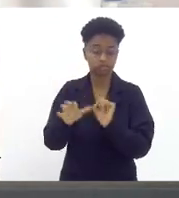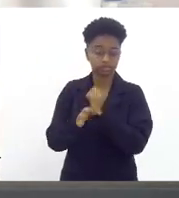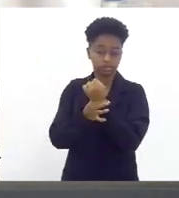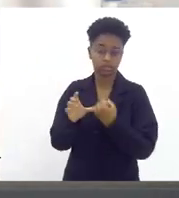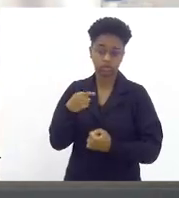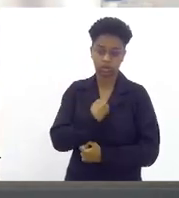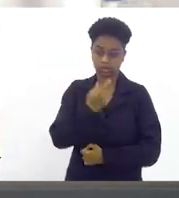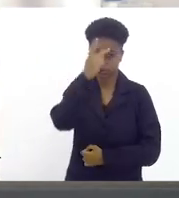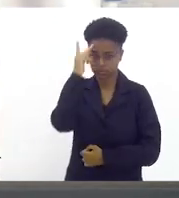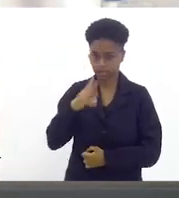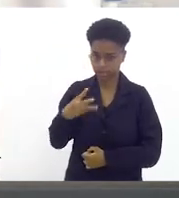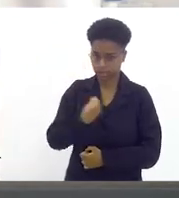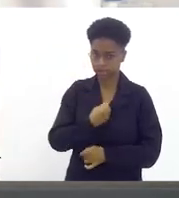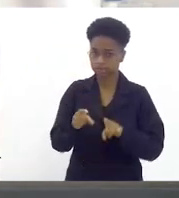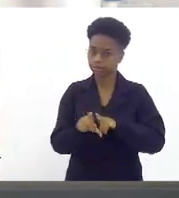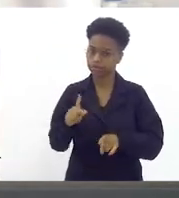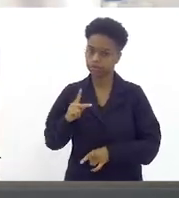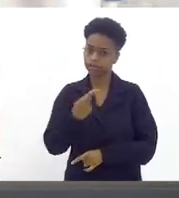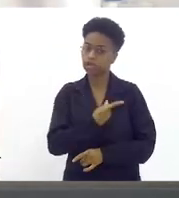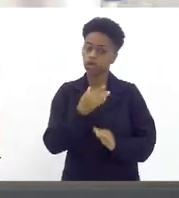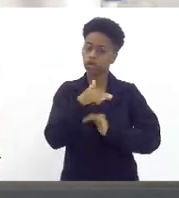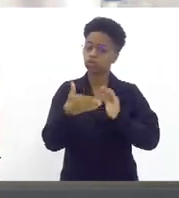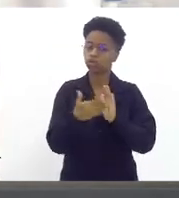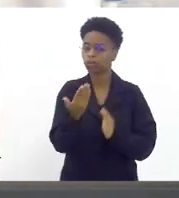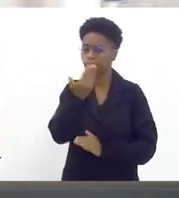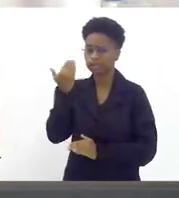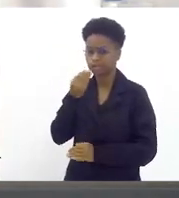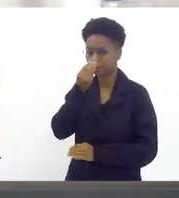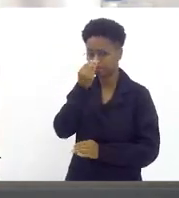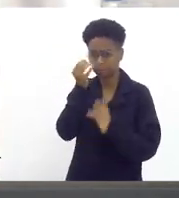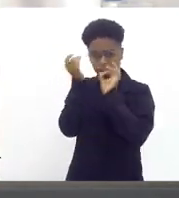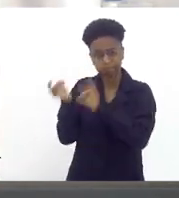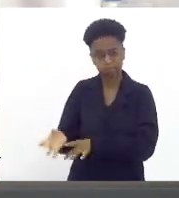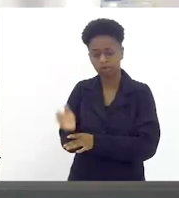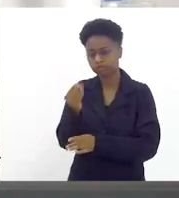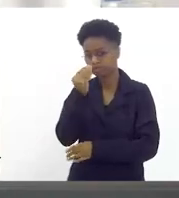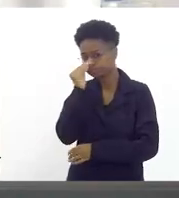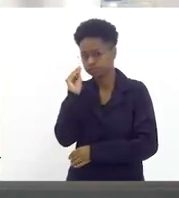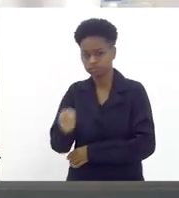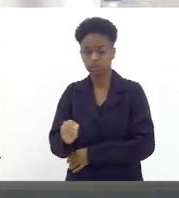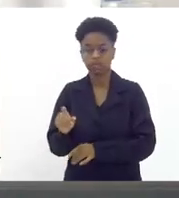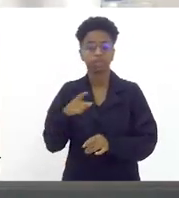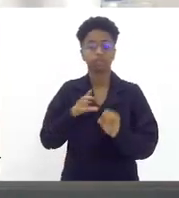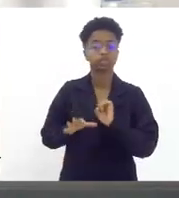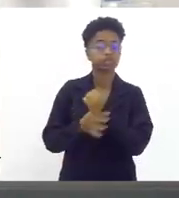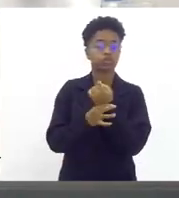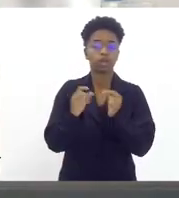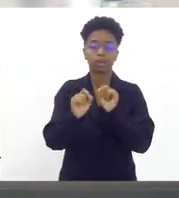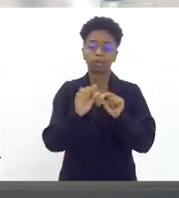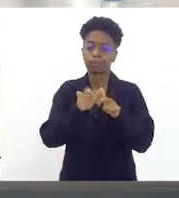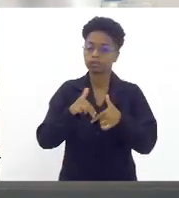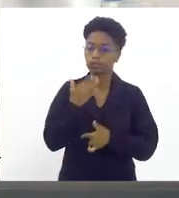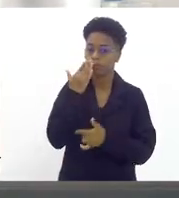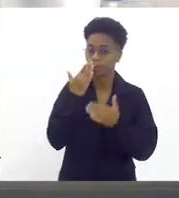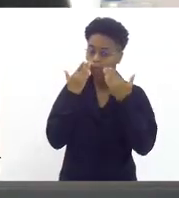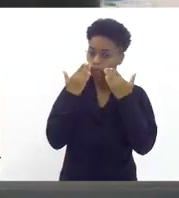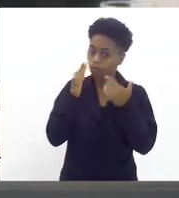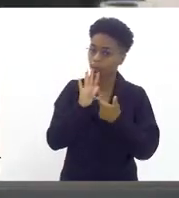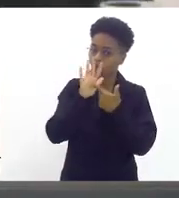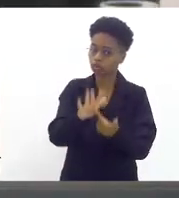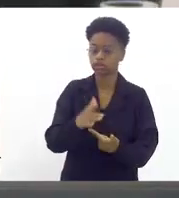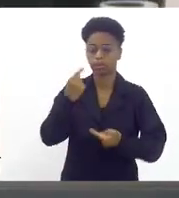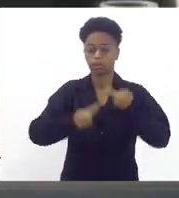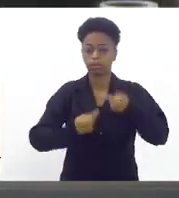transexuais e travestis, tudo aquilo que nos foi negado por muito tempo. Né, garantir através da apresentação de políticas